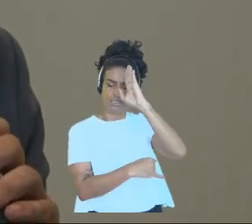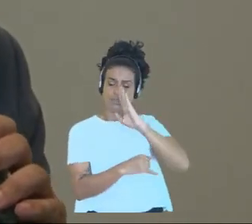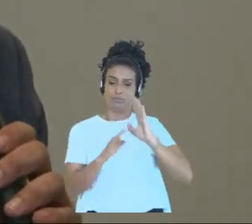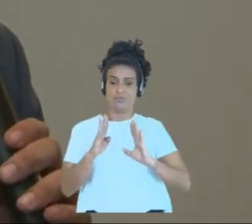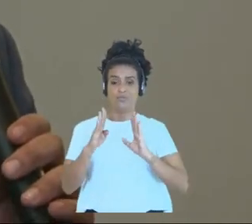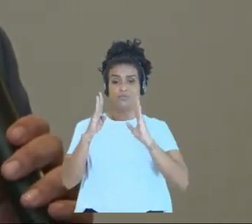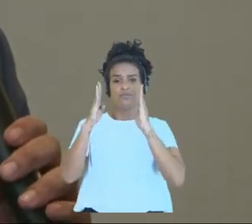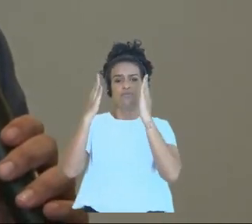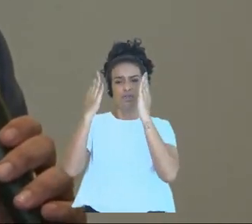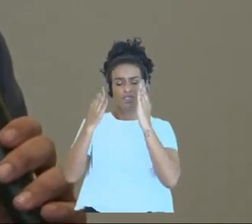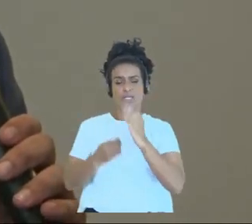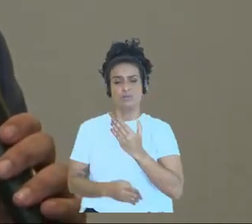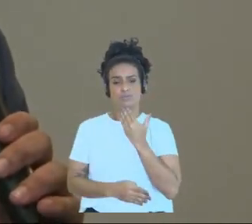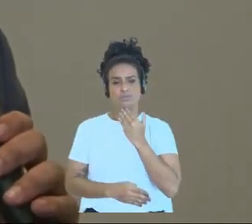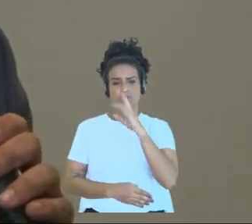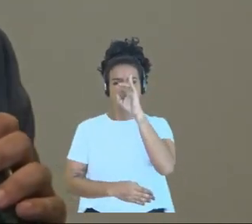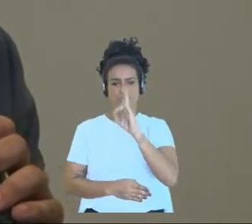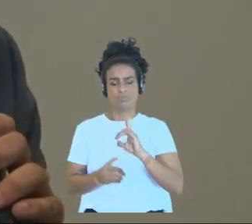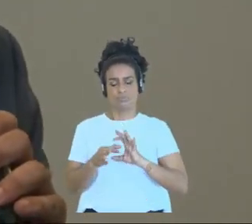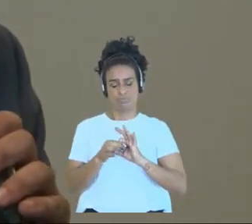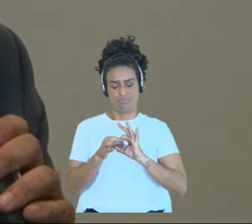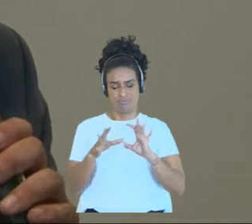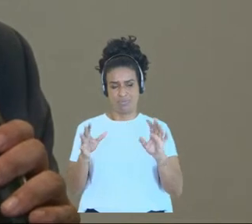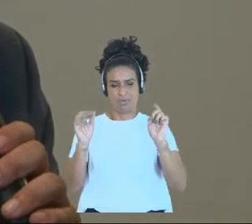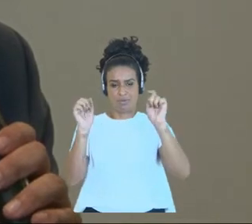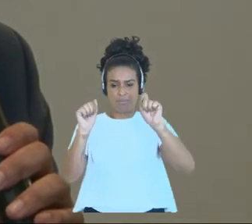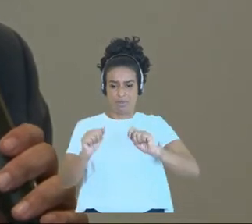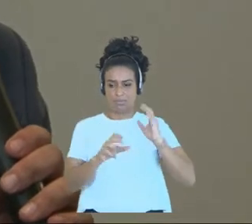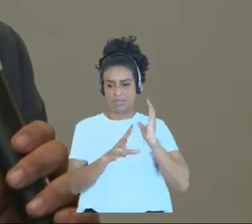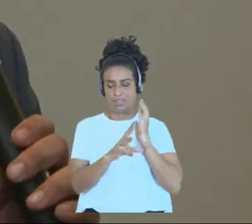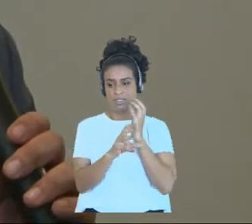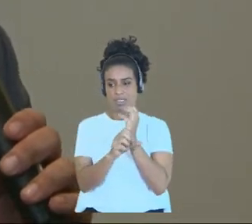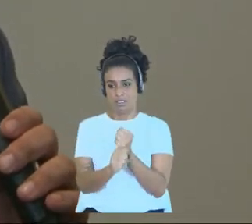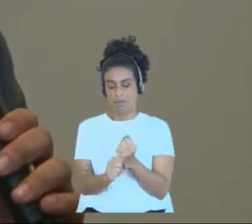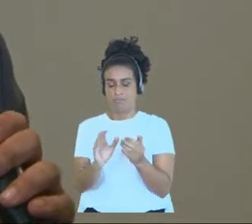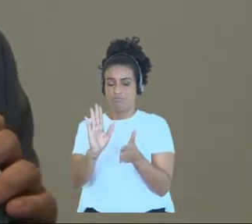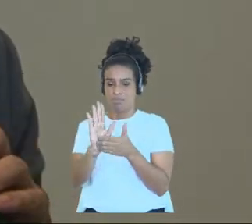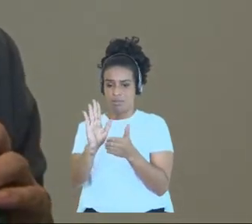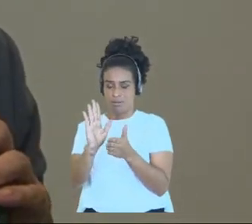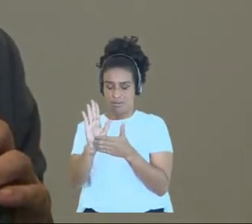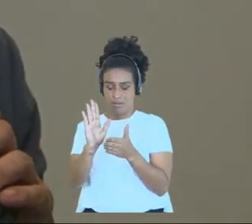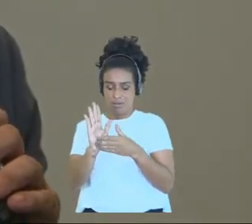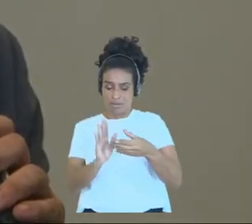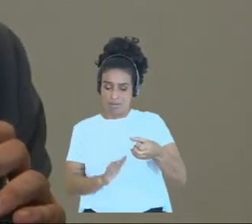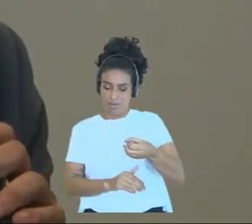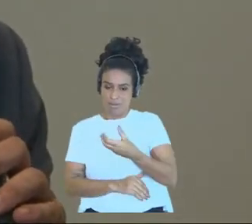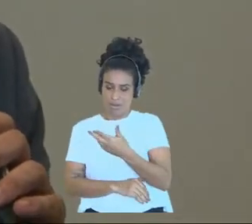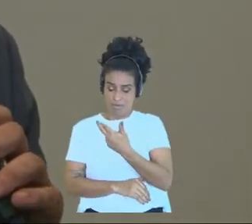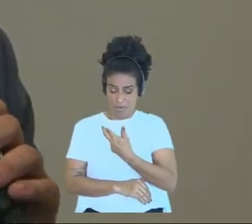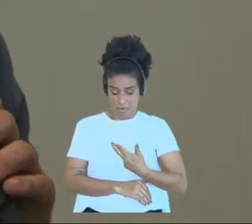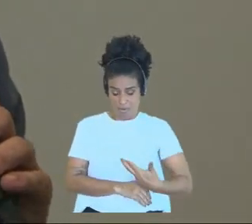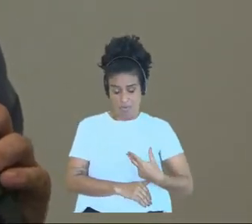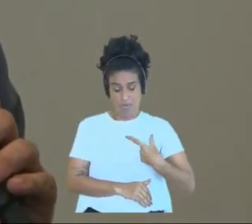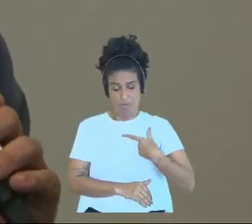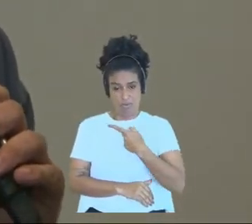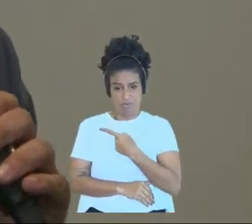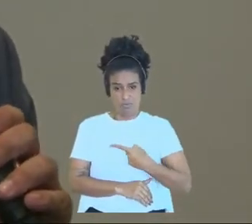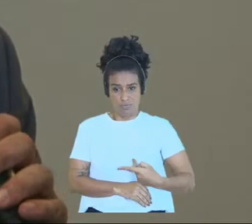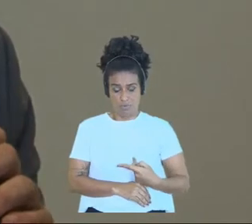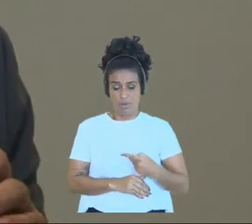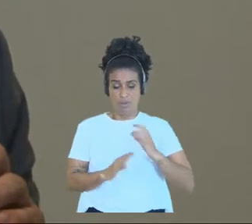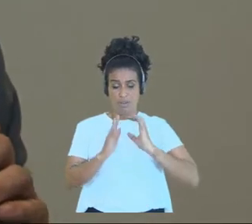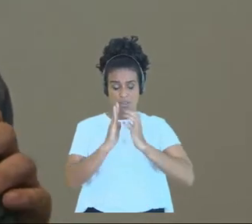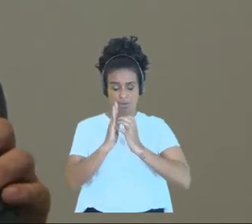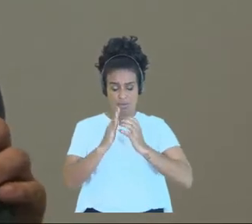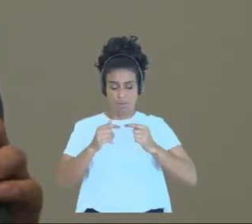celebração de um tipo de democracia que, de alguma forma, resgata a nossa própria ideia da nova república, da conciliação política, de uma frente